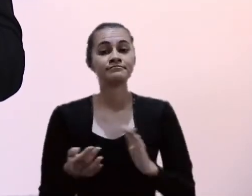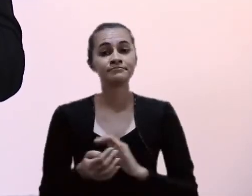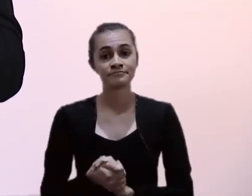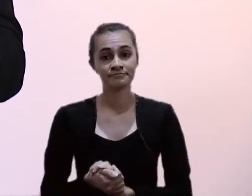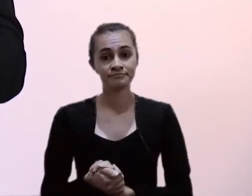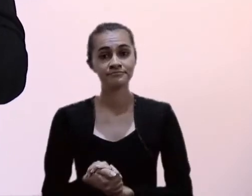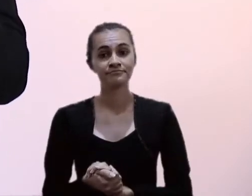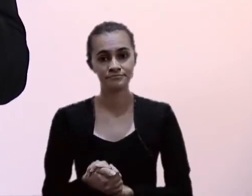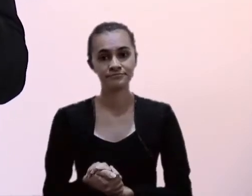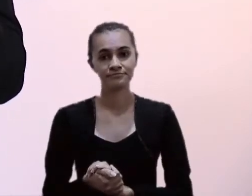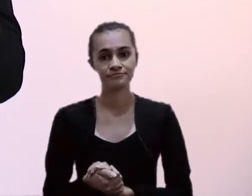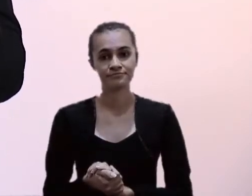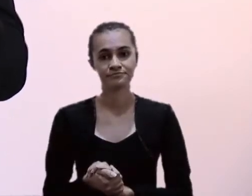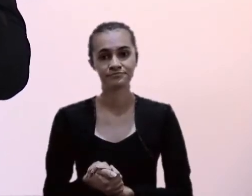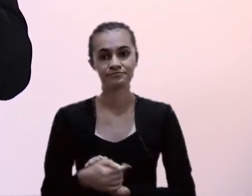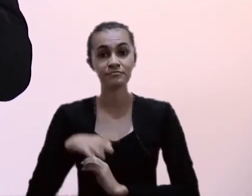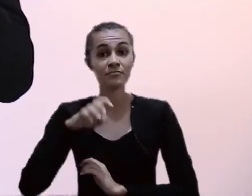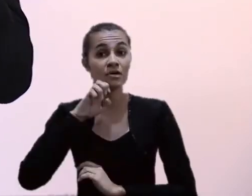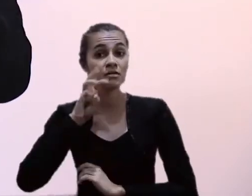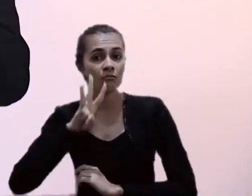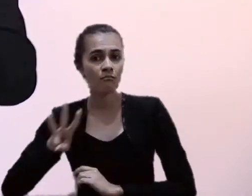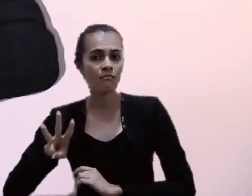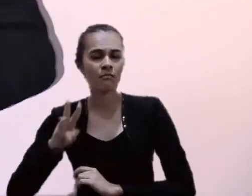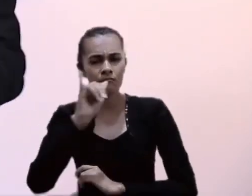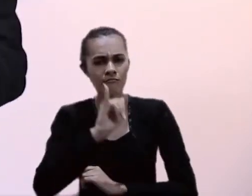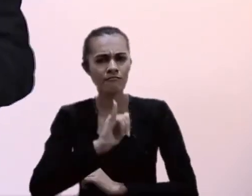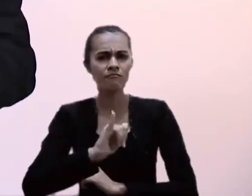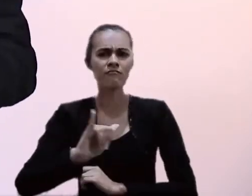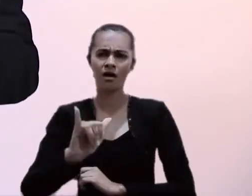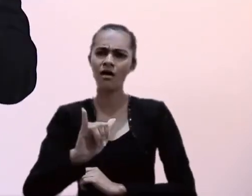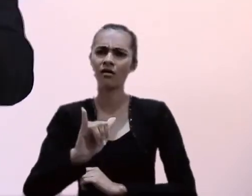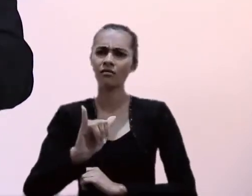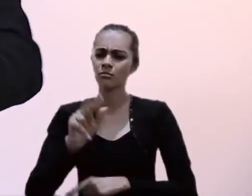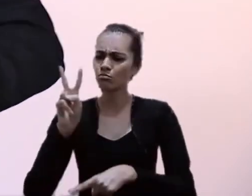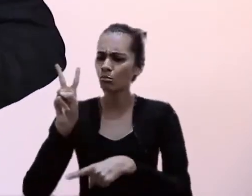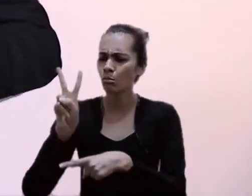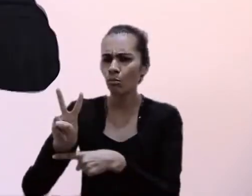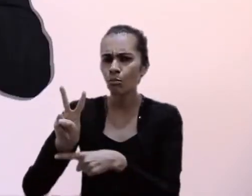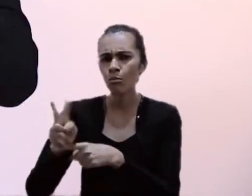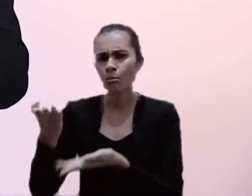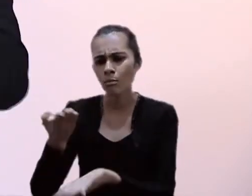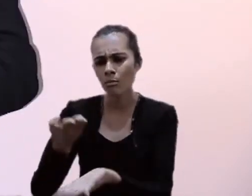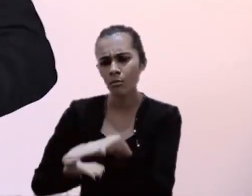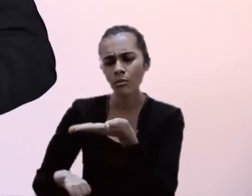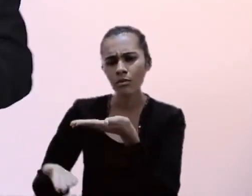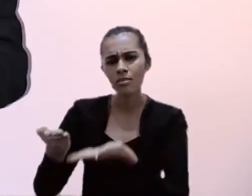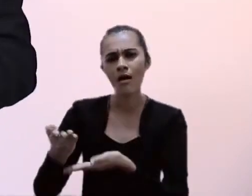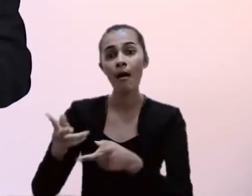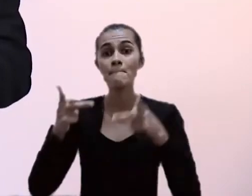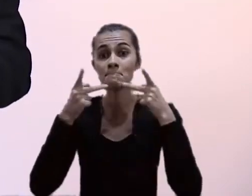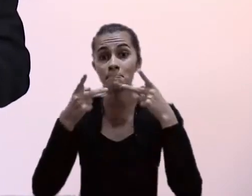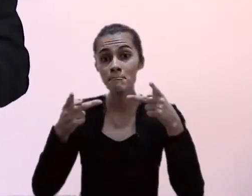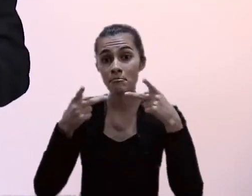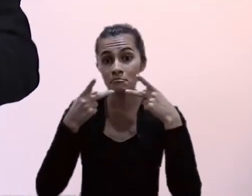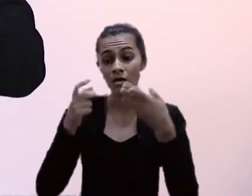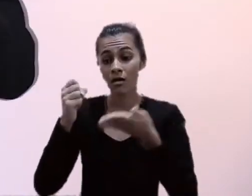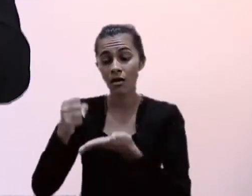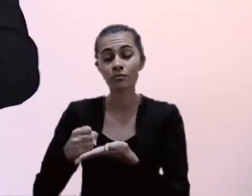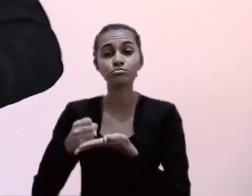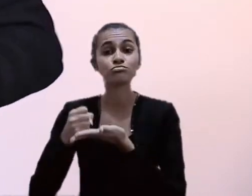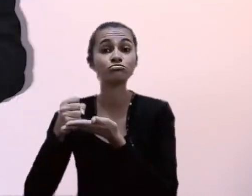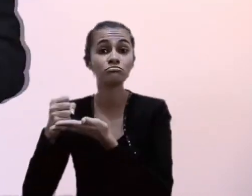são tão fortes que falam sobre o cuidar do meu próximo, pregar o evangelho, atender às suas necessidades